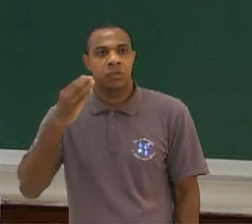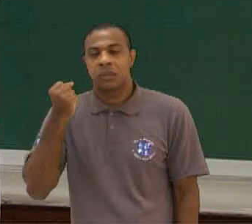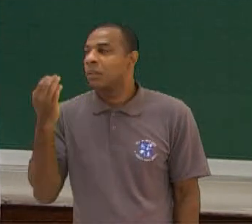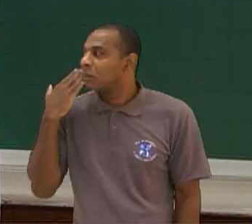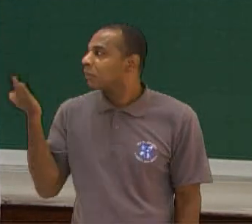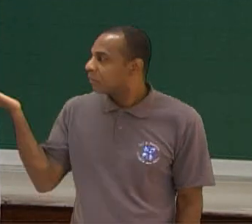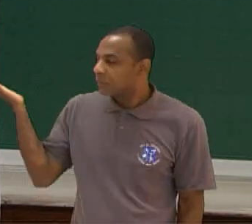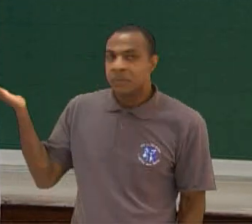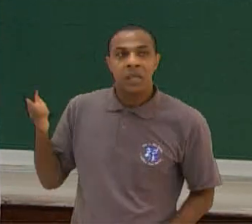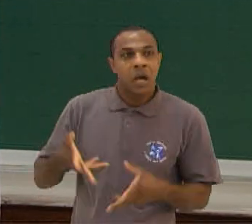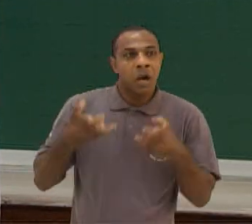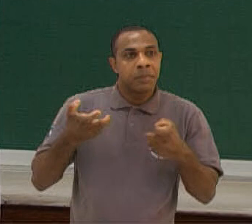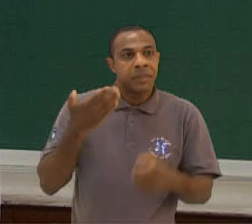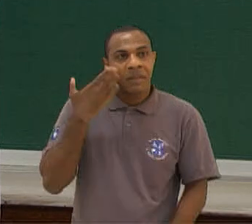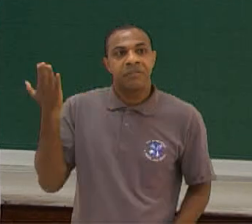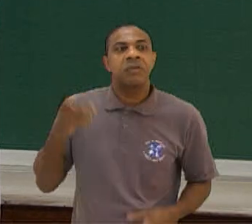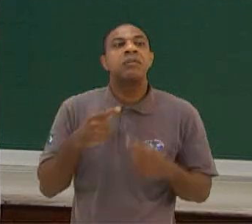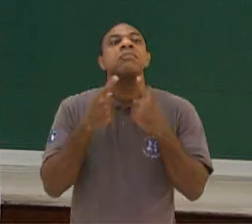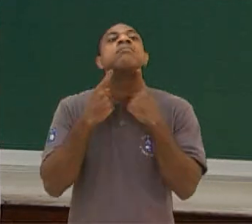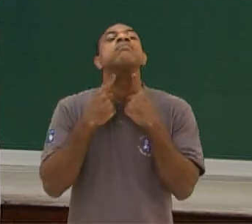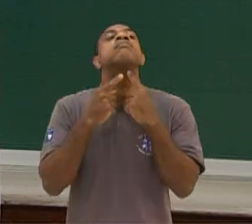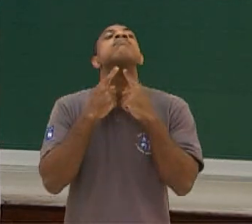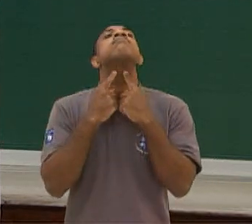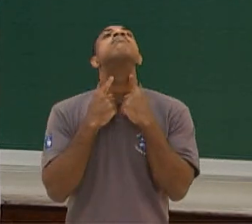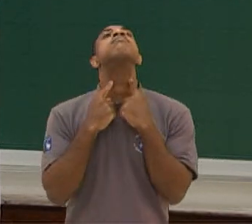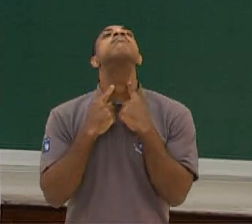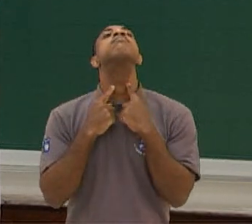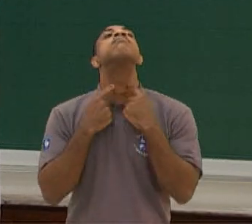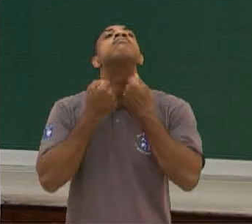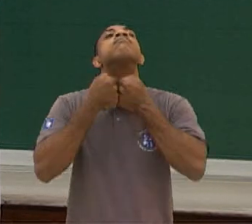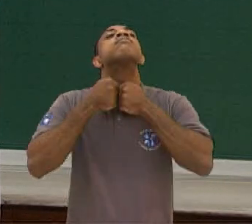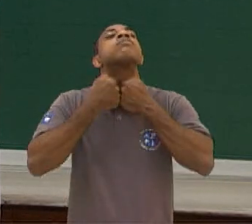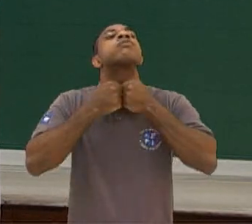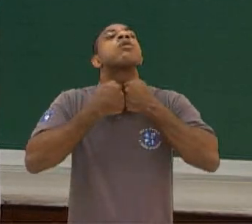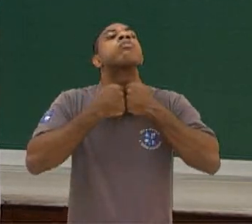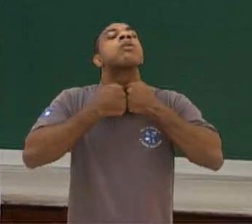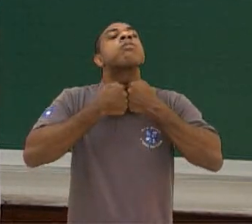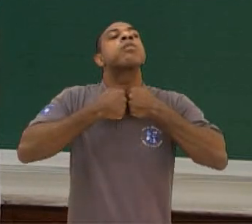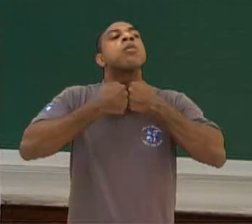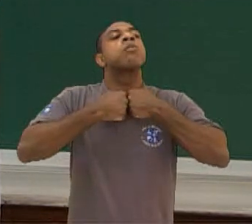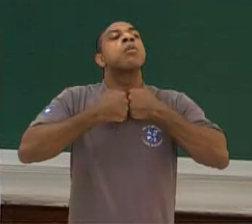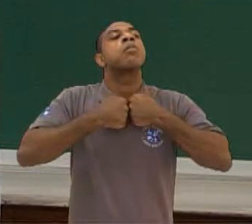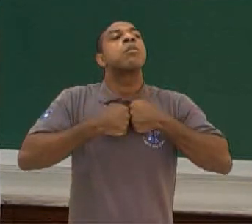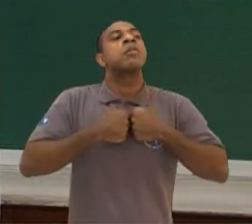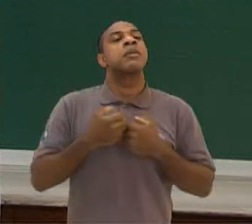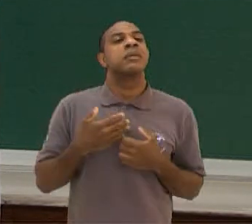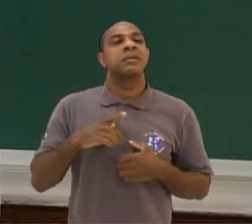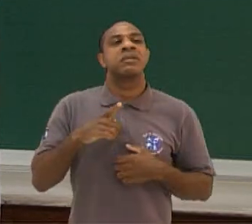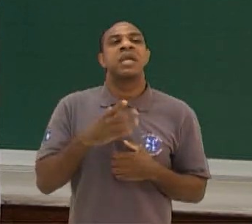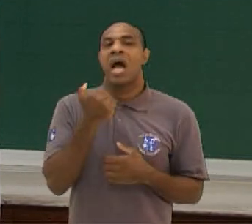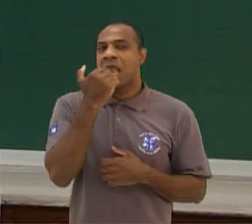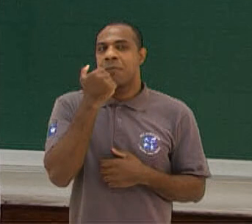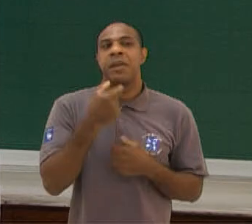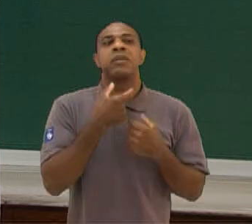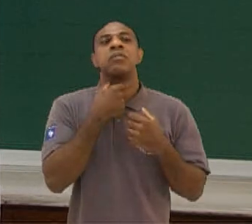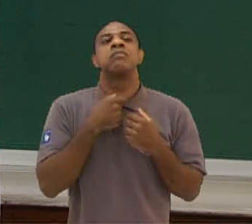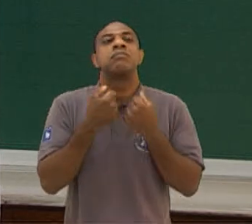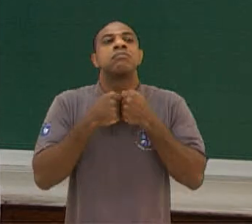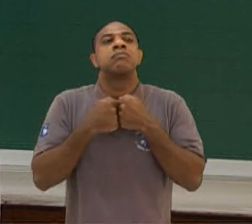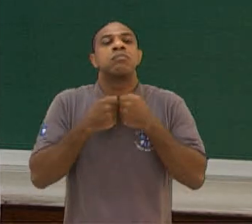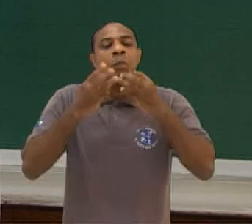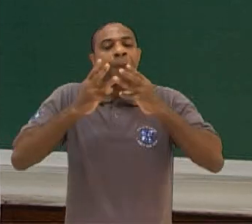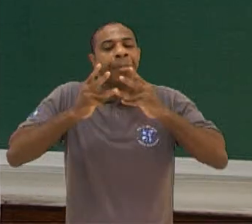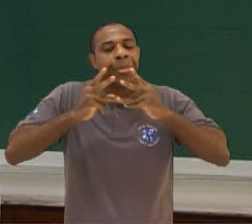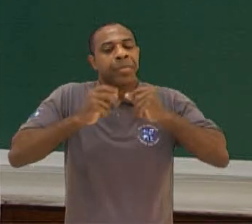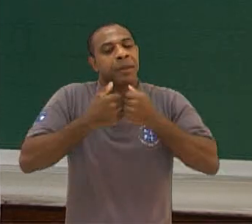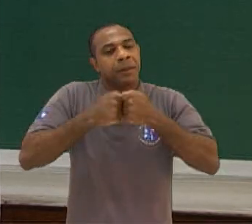aqui, a gente pode observar o esôfago e a constrição muscular, e o bolo alimentar, quando eu já tenho o alimento triturado e